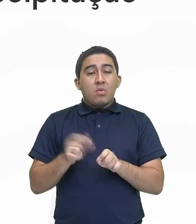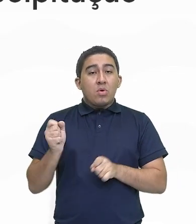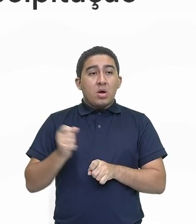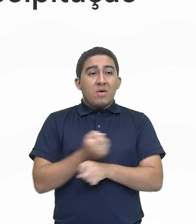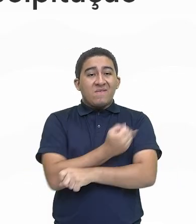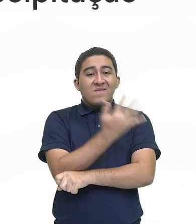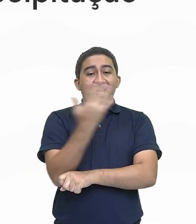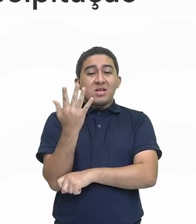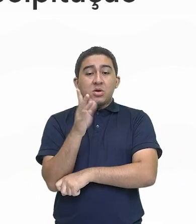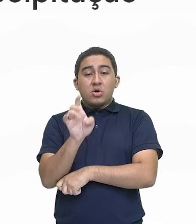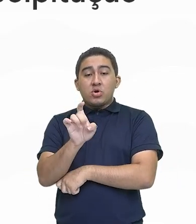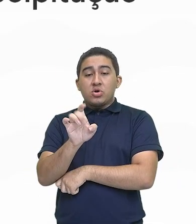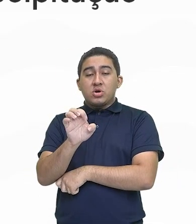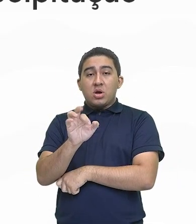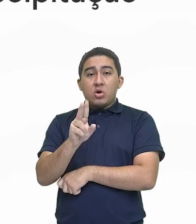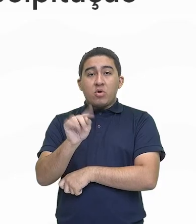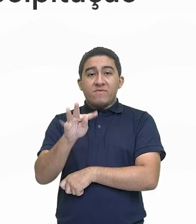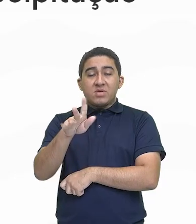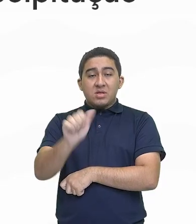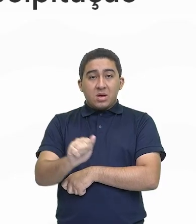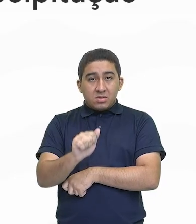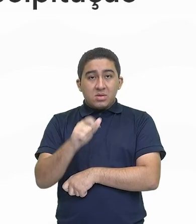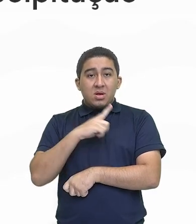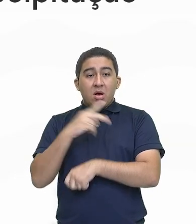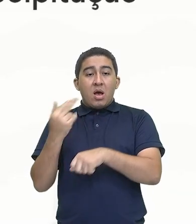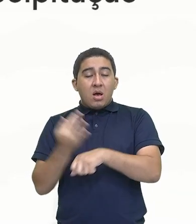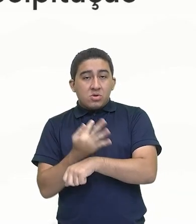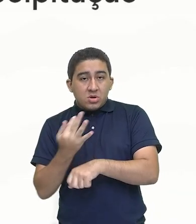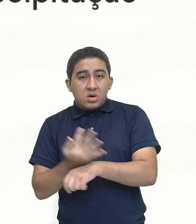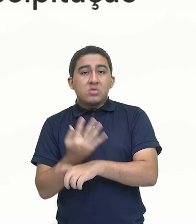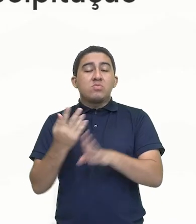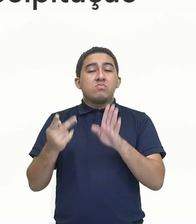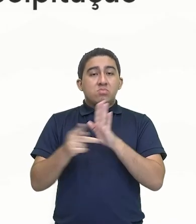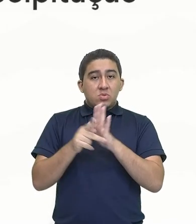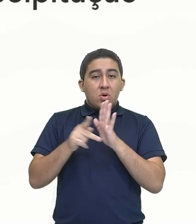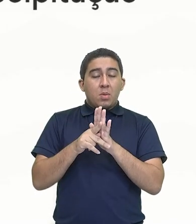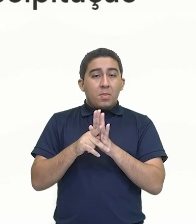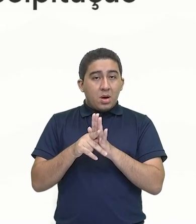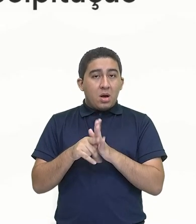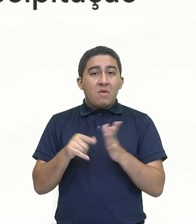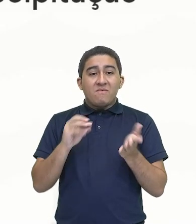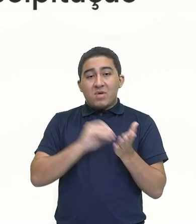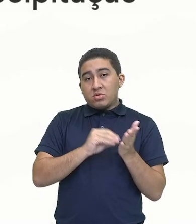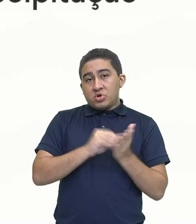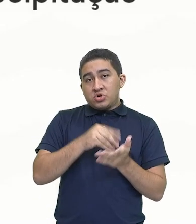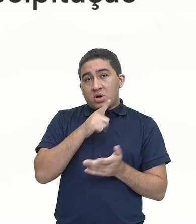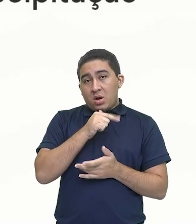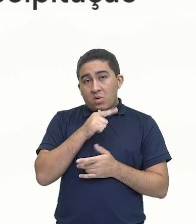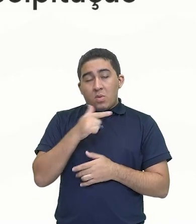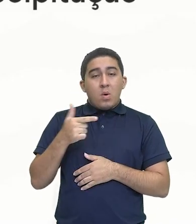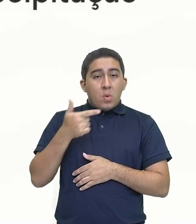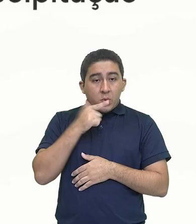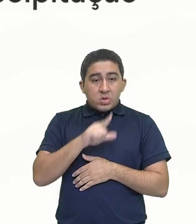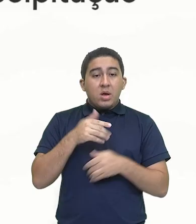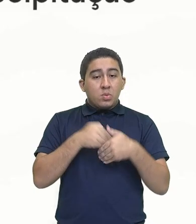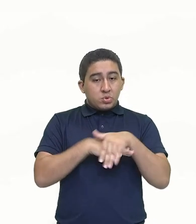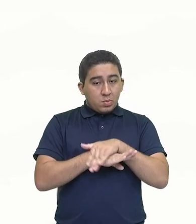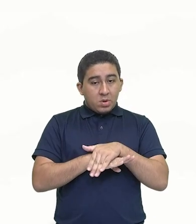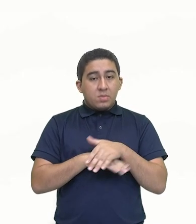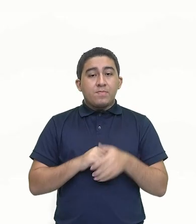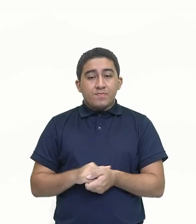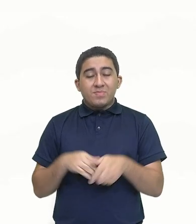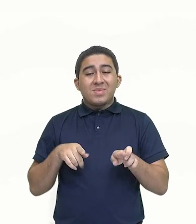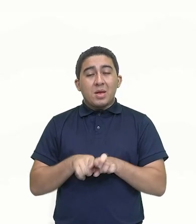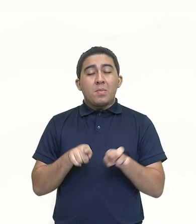vegetação seca, né, resistente à seca, como os cactos e plantas espinhosas. E como